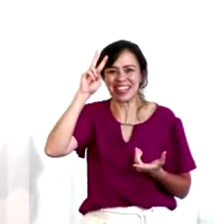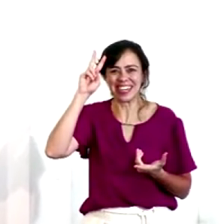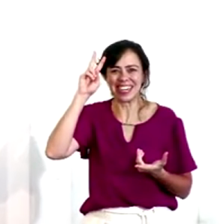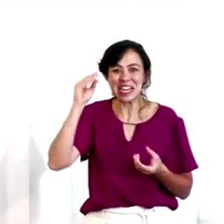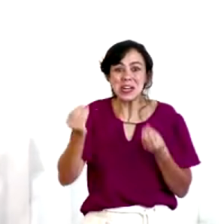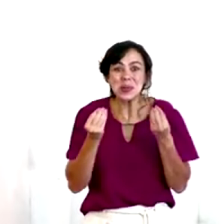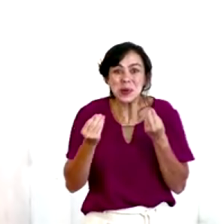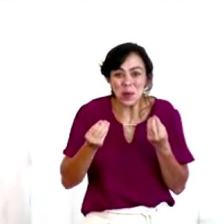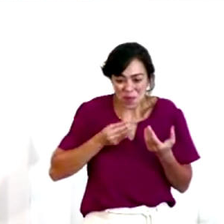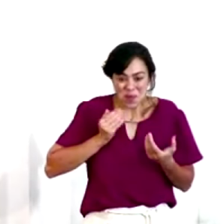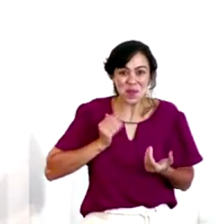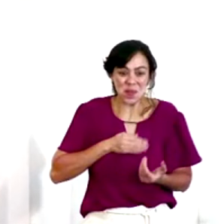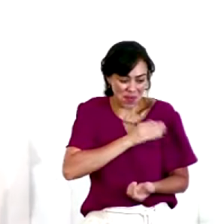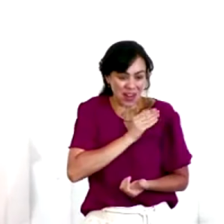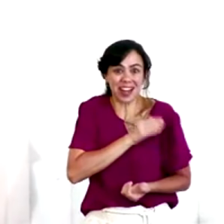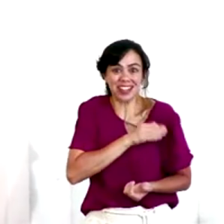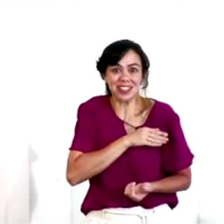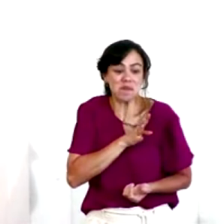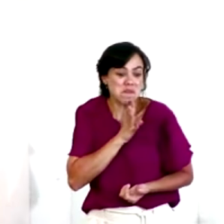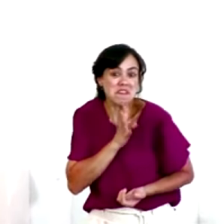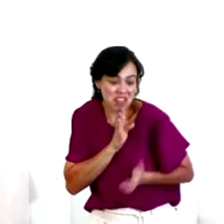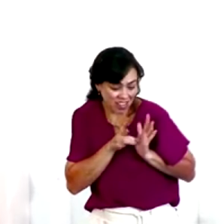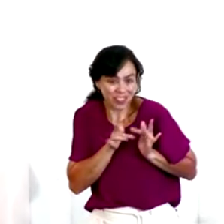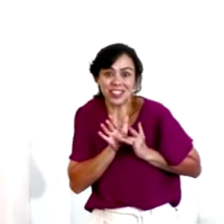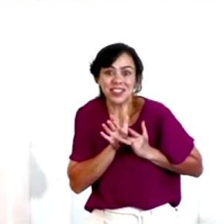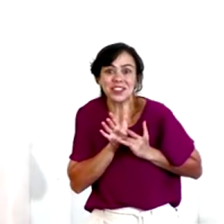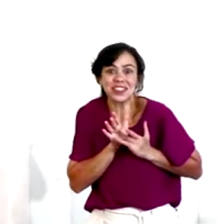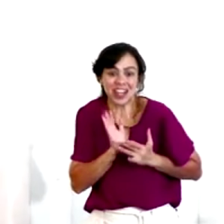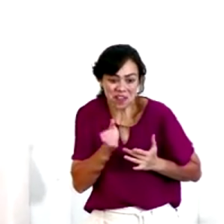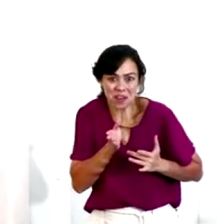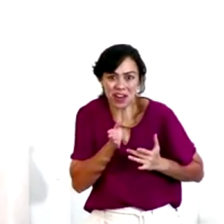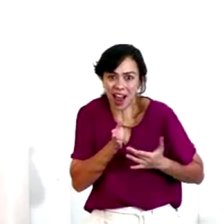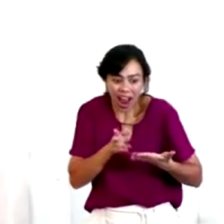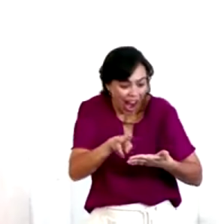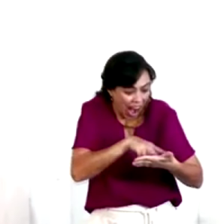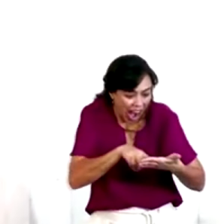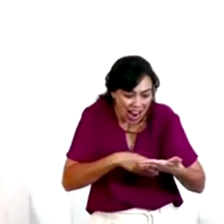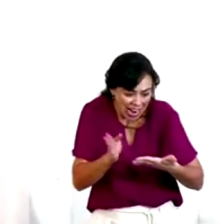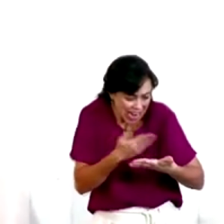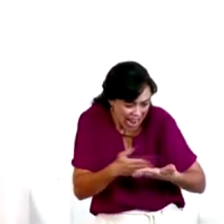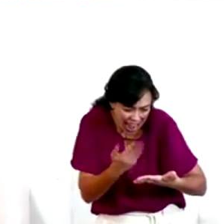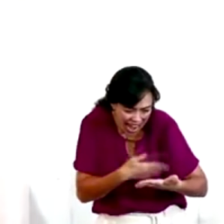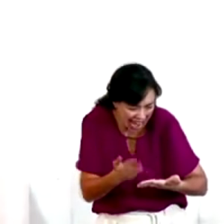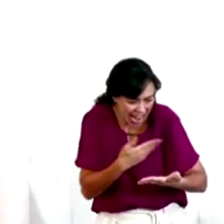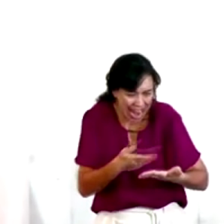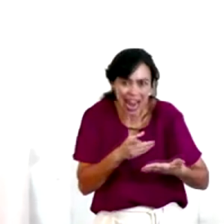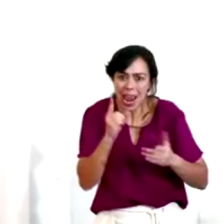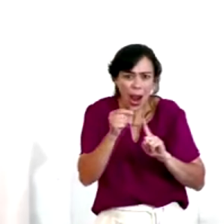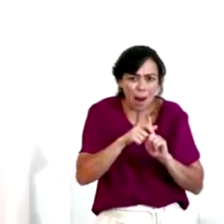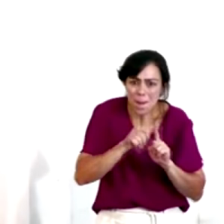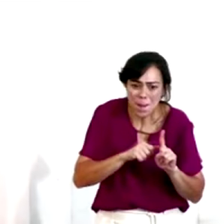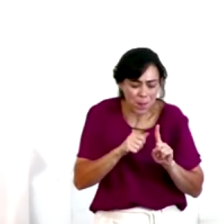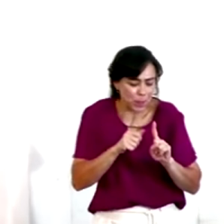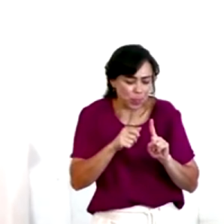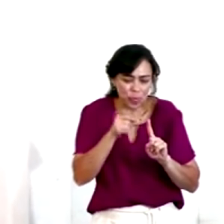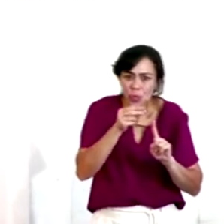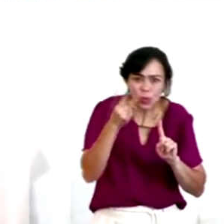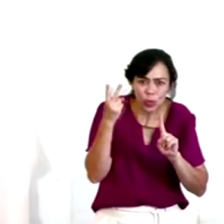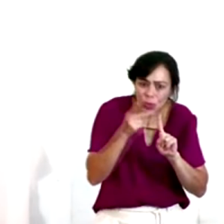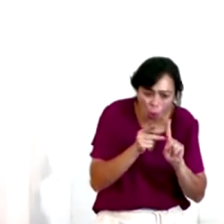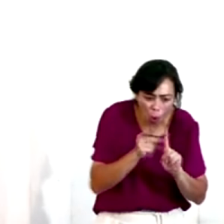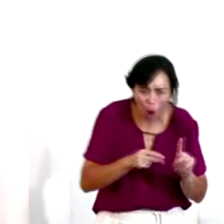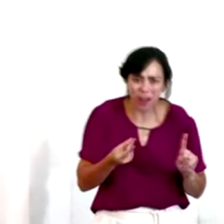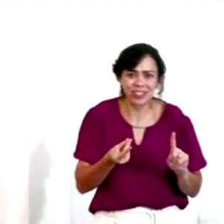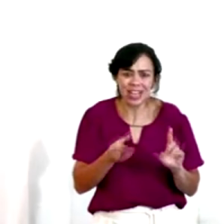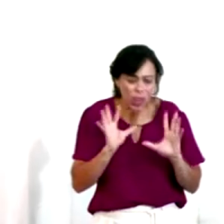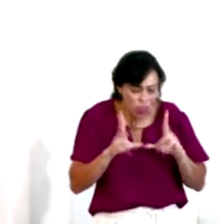no coração, que leram a Bíblia em 1 mês, 2 meses, e não conseguiam parar de